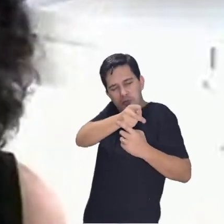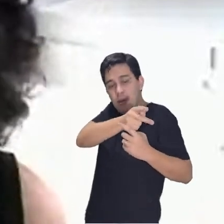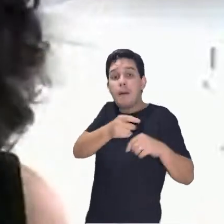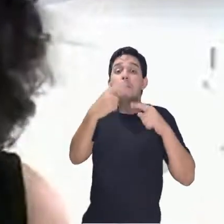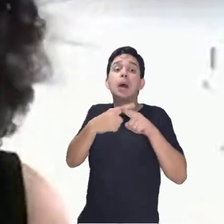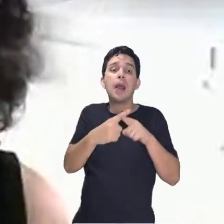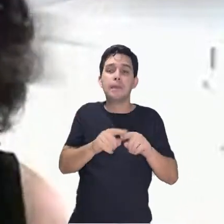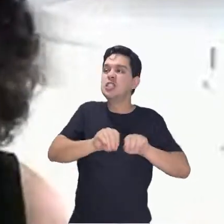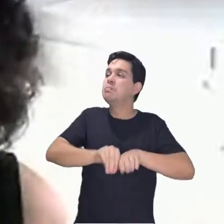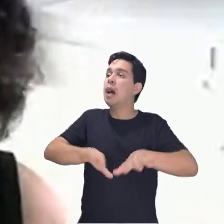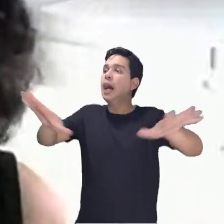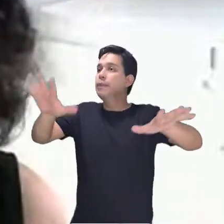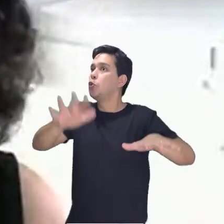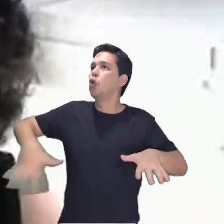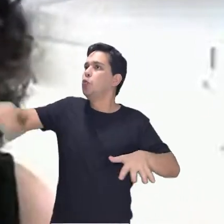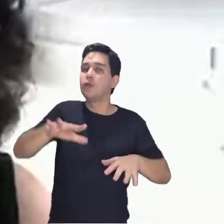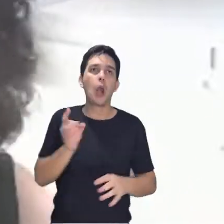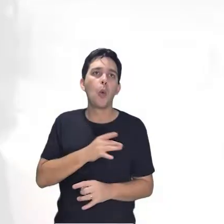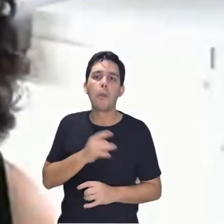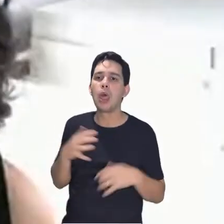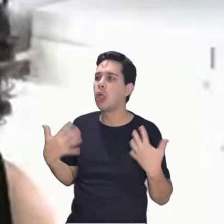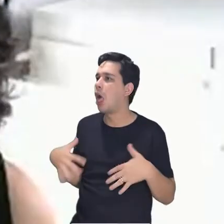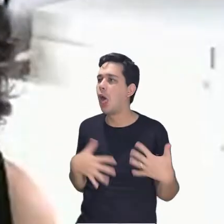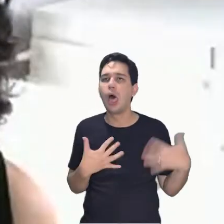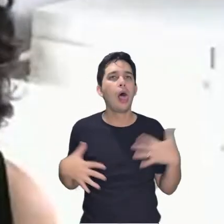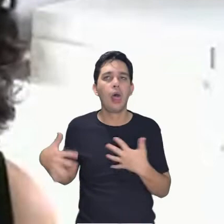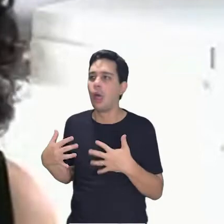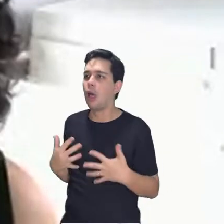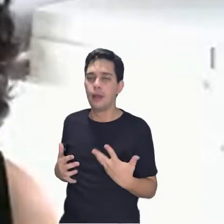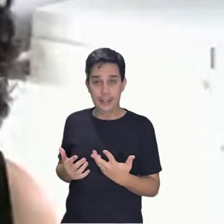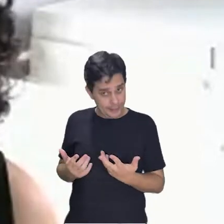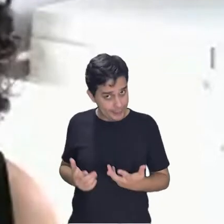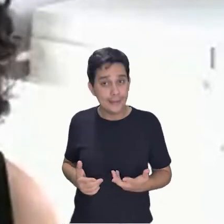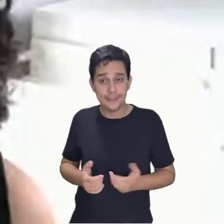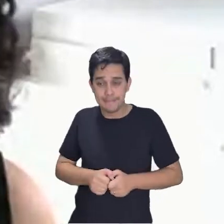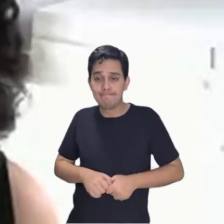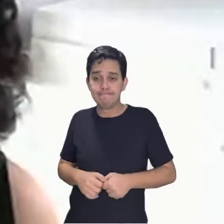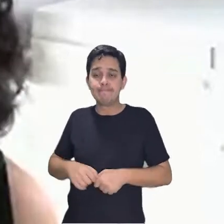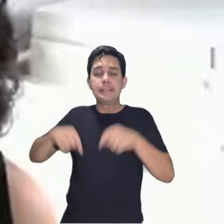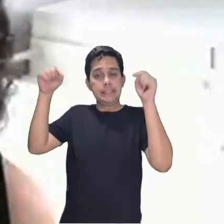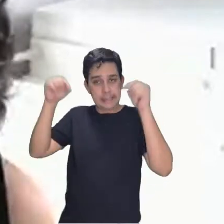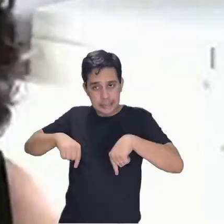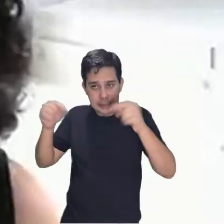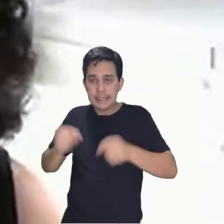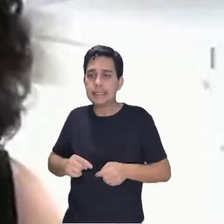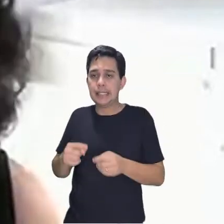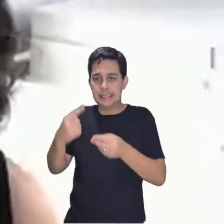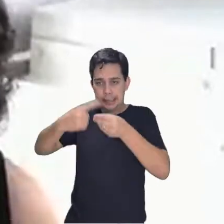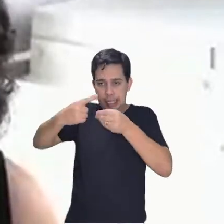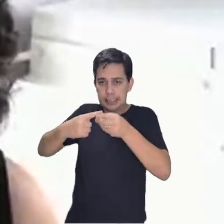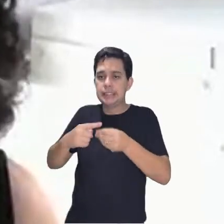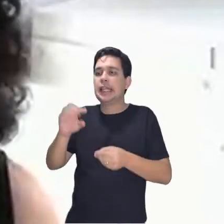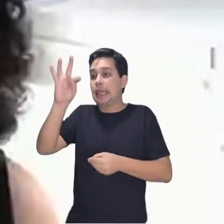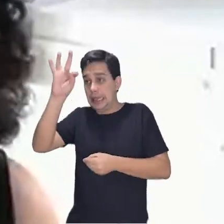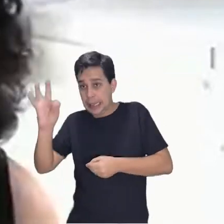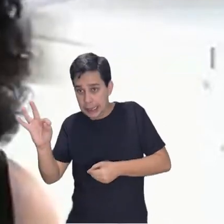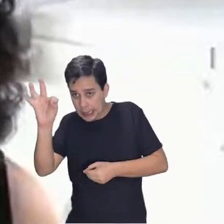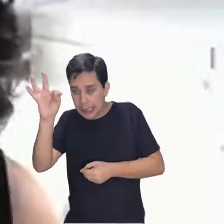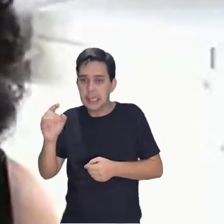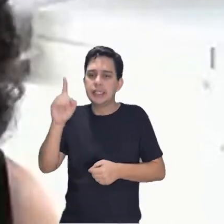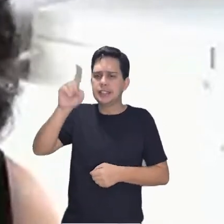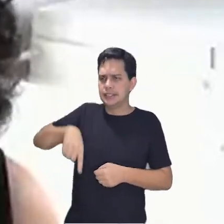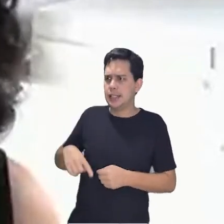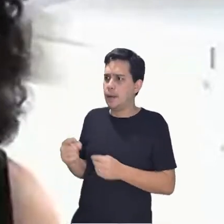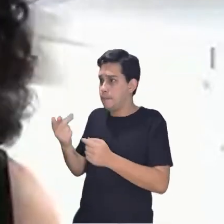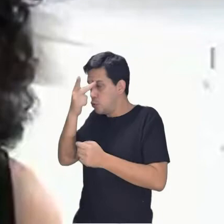alguma forma os seus objetivos criminosos. Aqui em Teresópolis nós temos uma população bem atenta que demanda muito a polícia